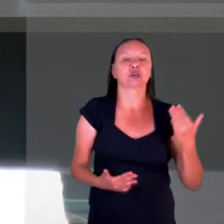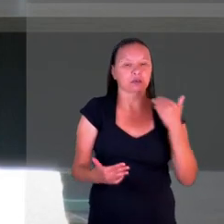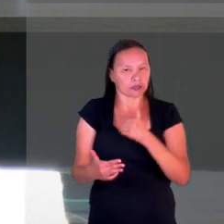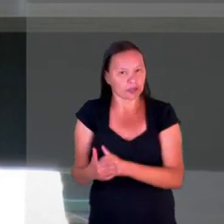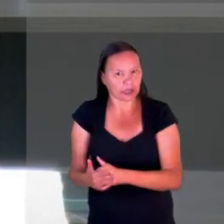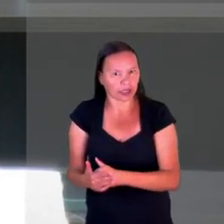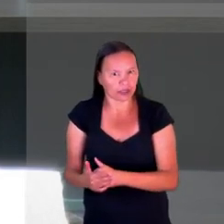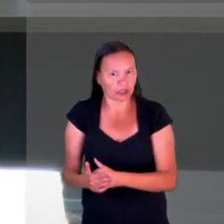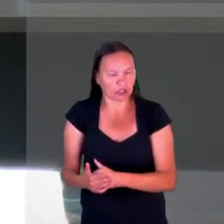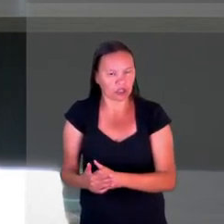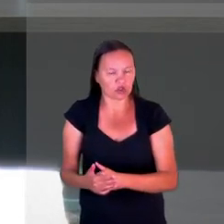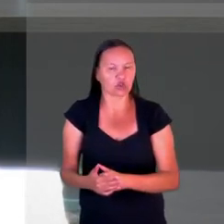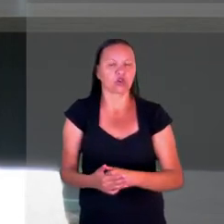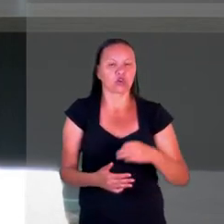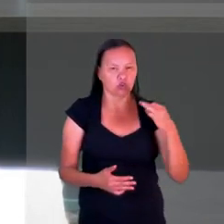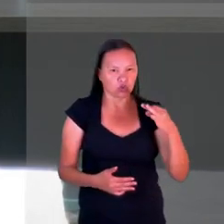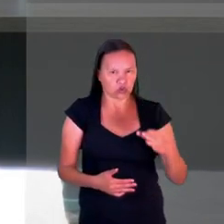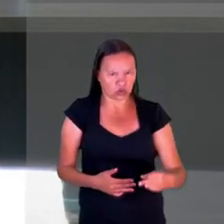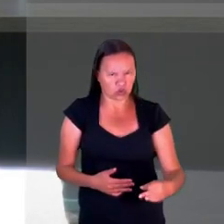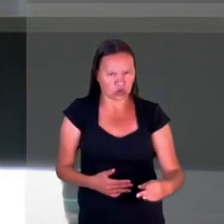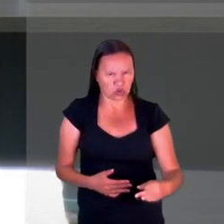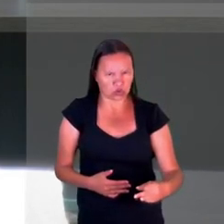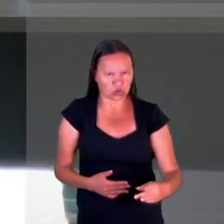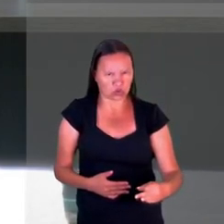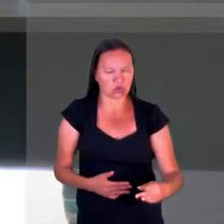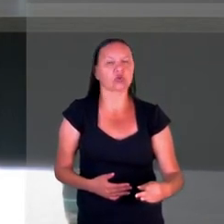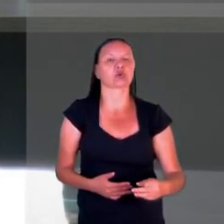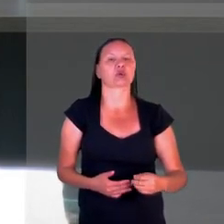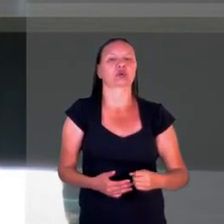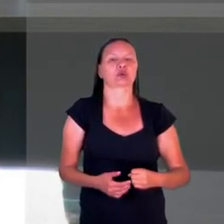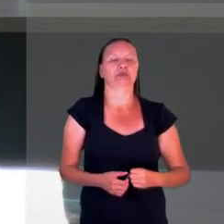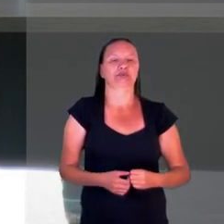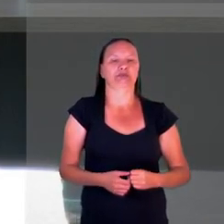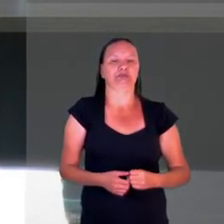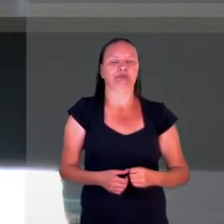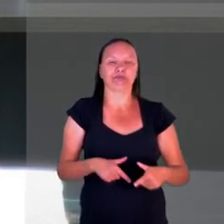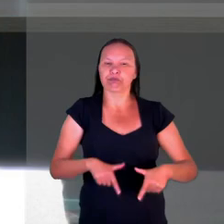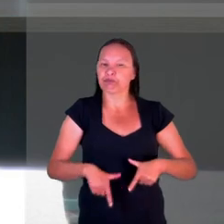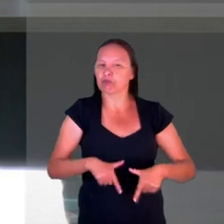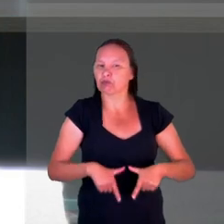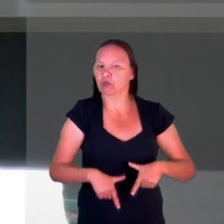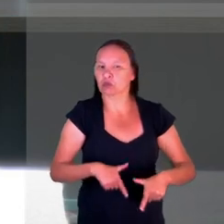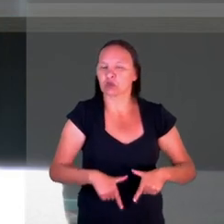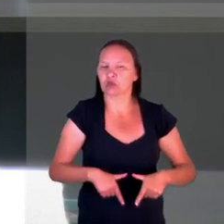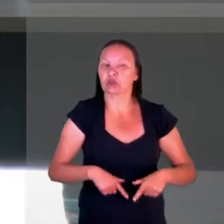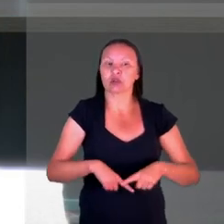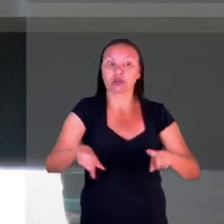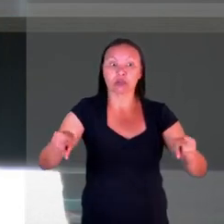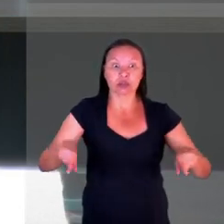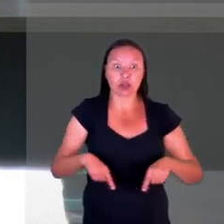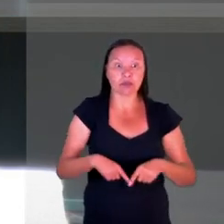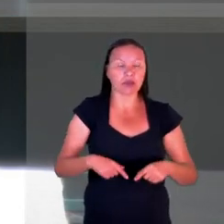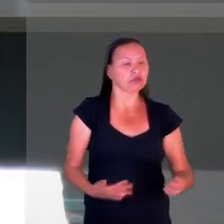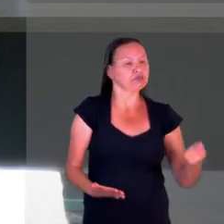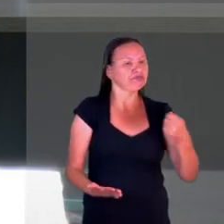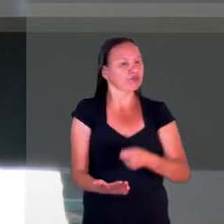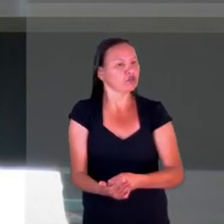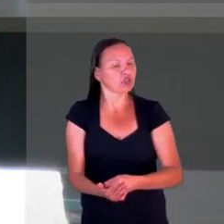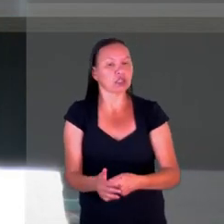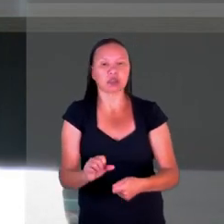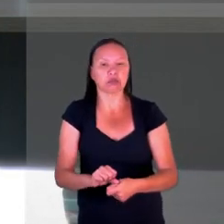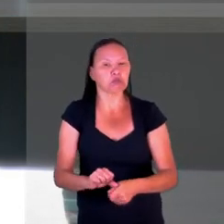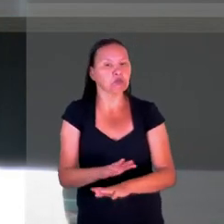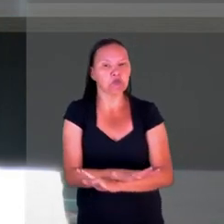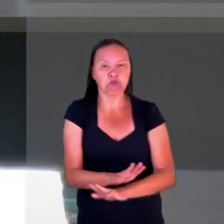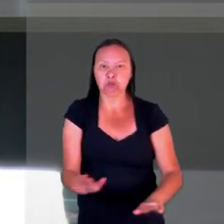ao juízo eh originário somente trabalhar na área da execução que ele foi proposta